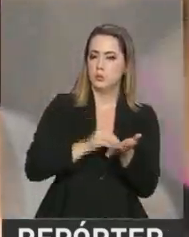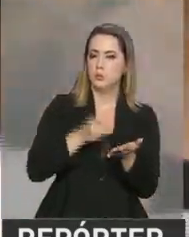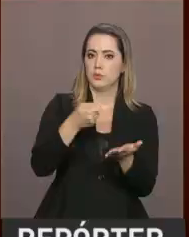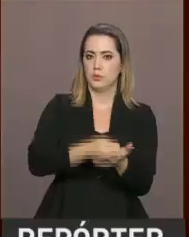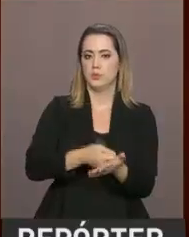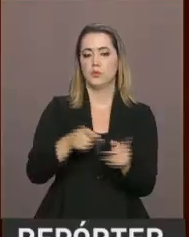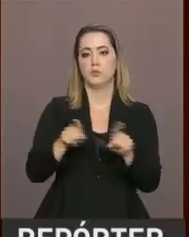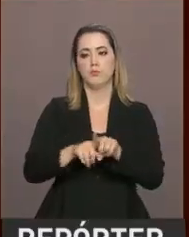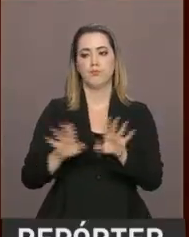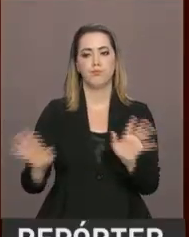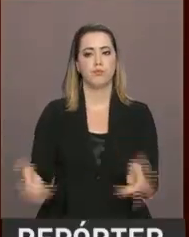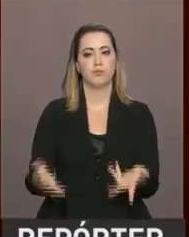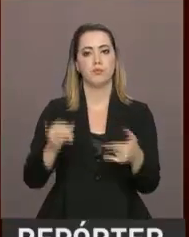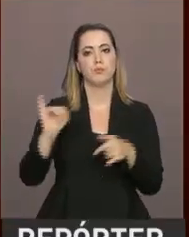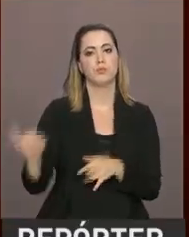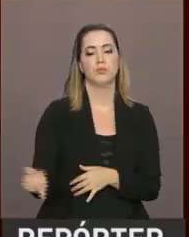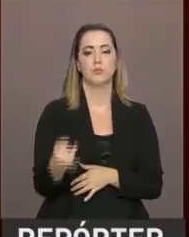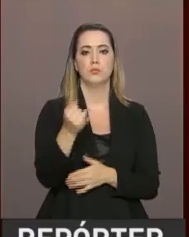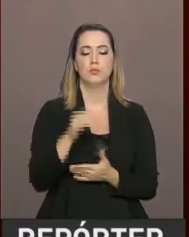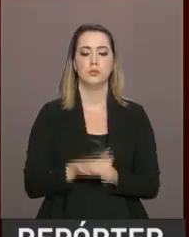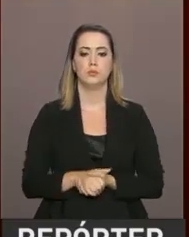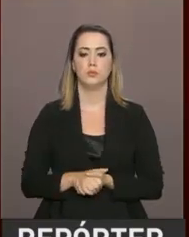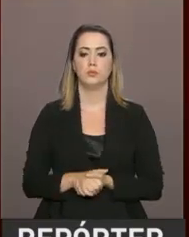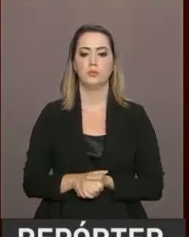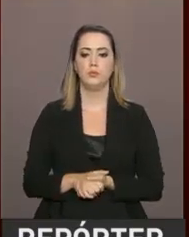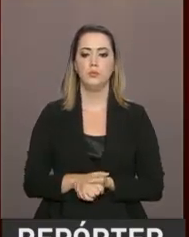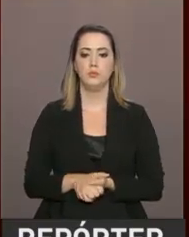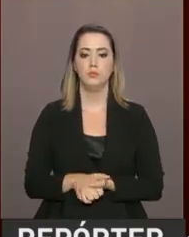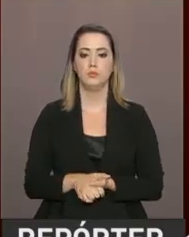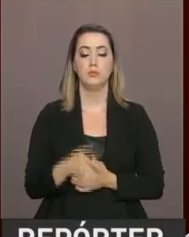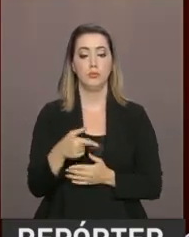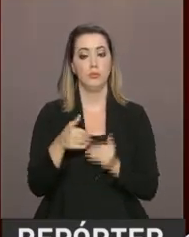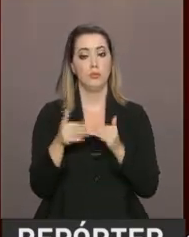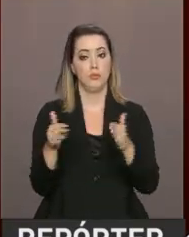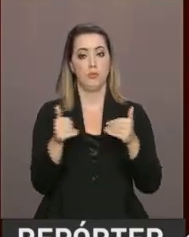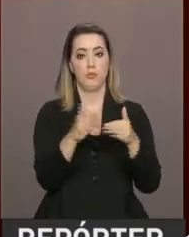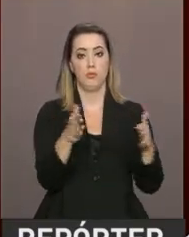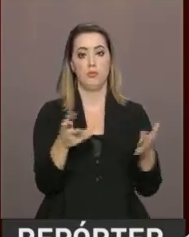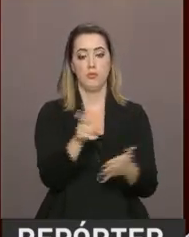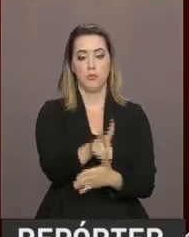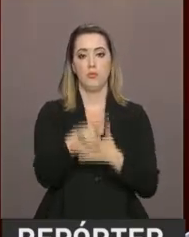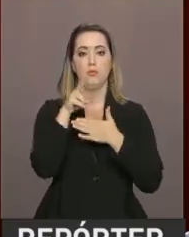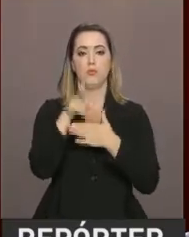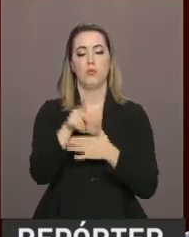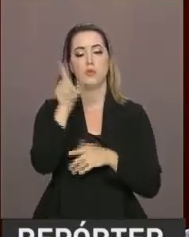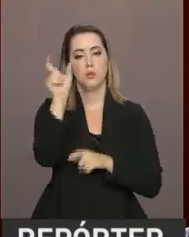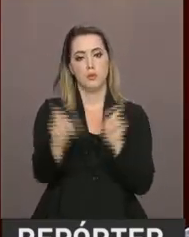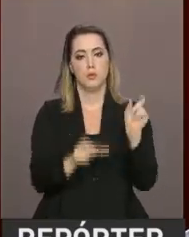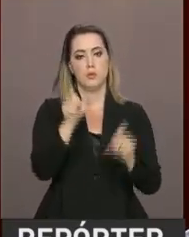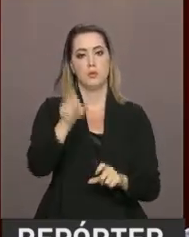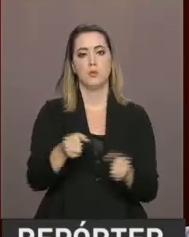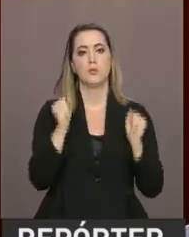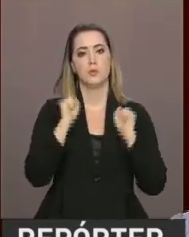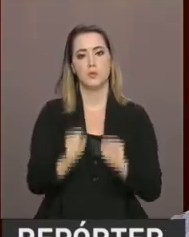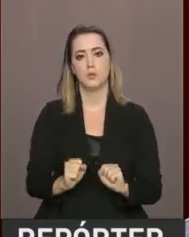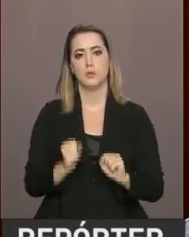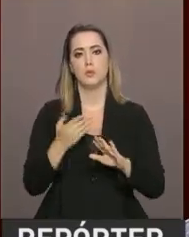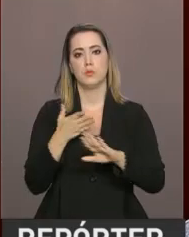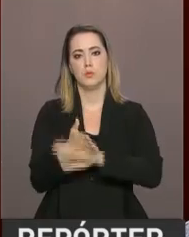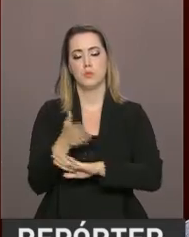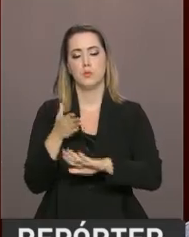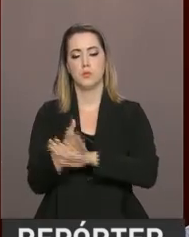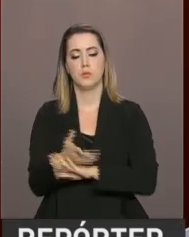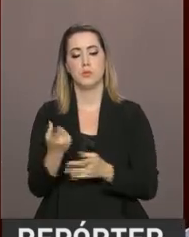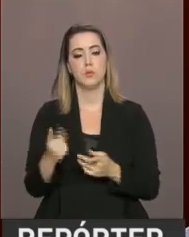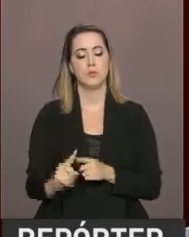economia é mais uma iniciativa de de você digamos assim ampliar o crédito para que o trabalhador possa acessar paraas suas